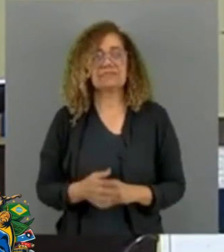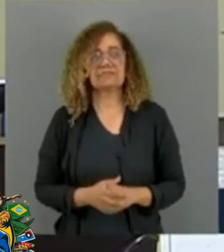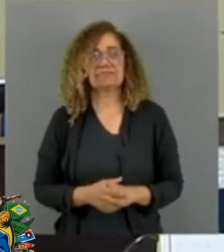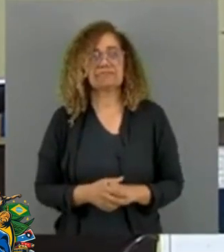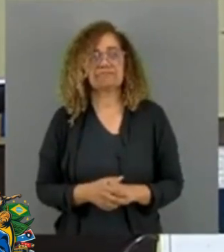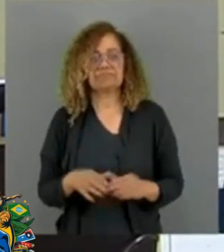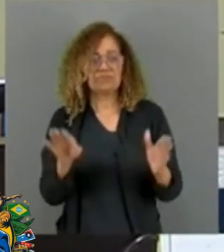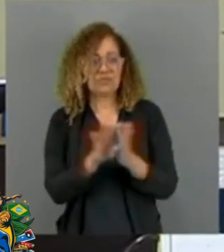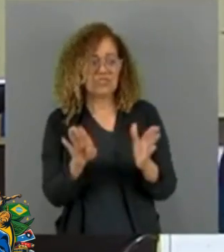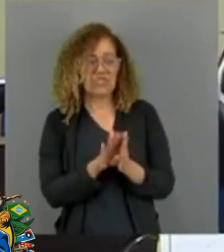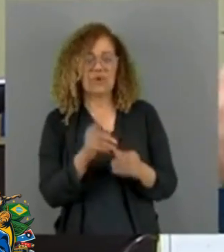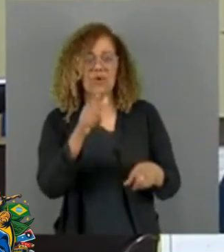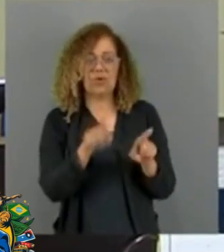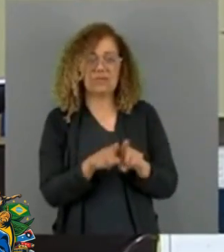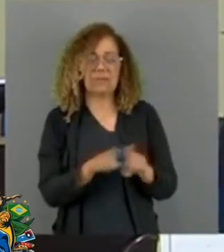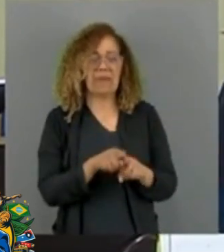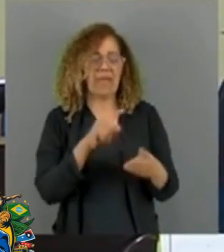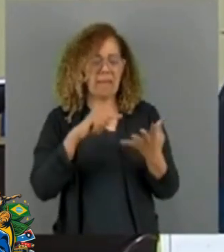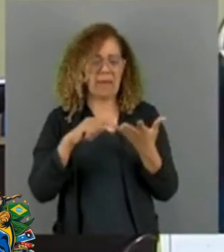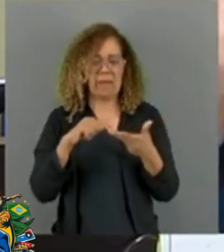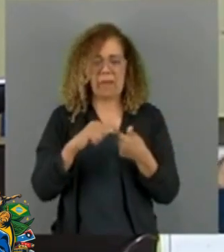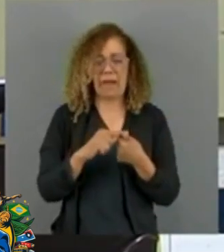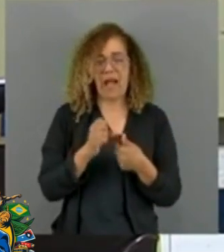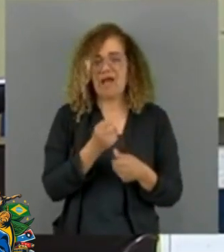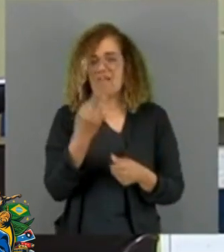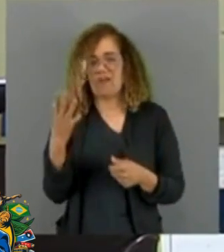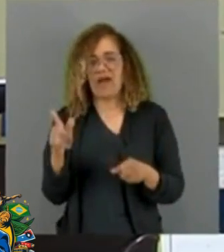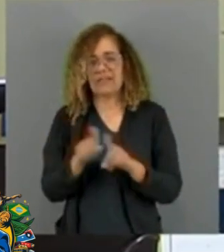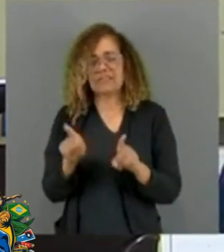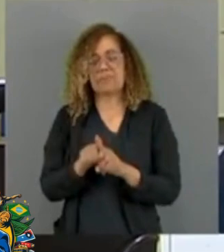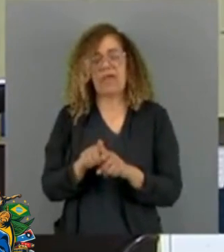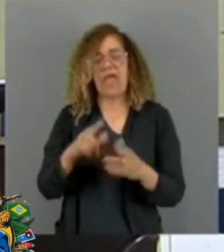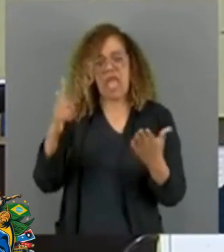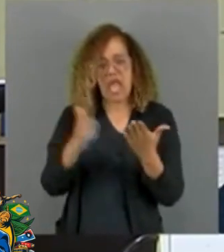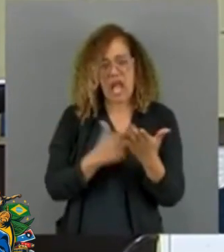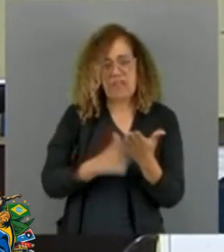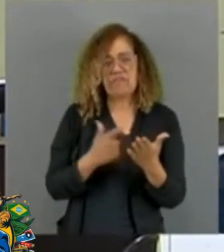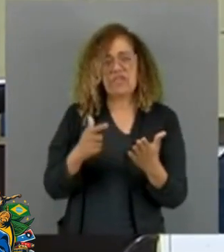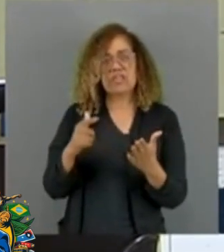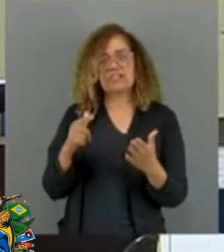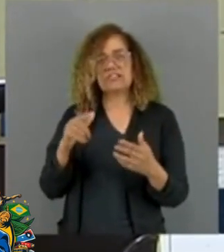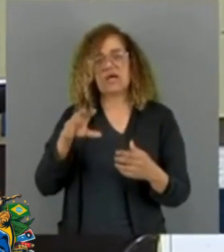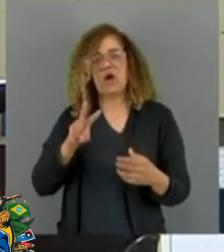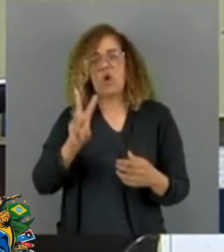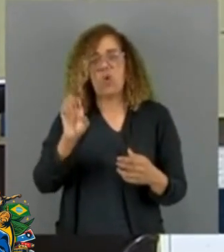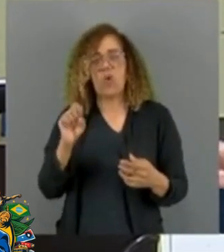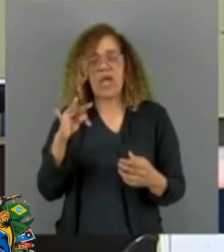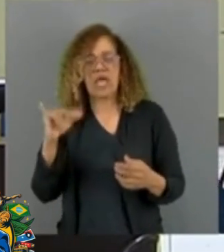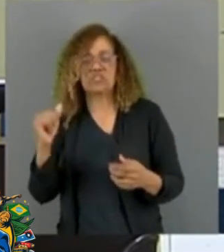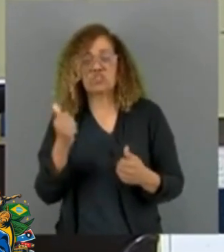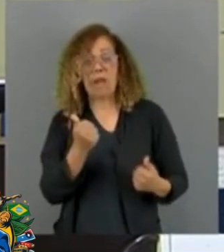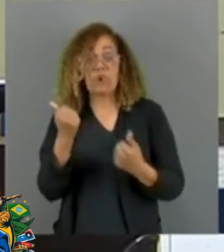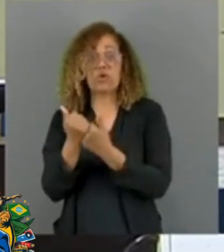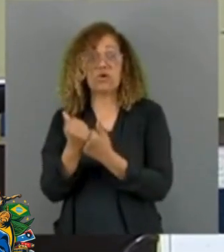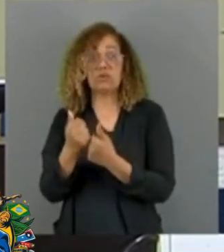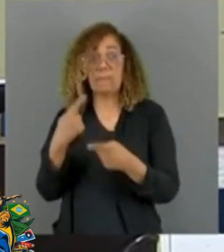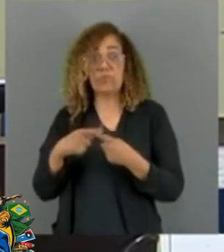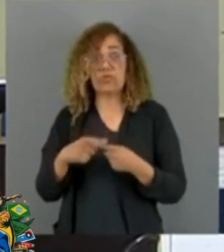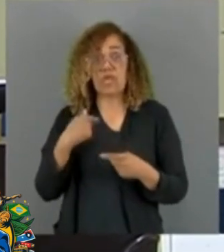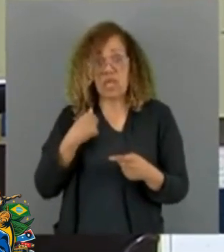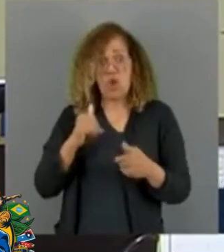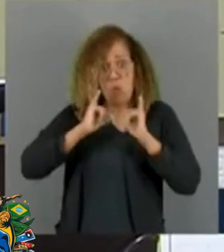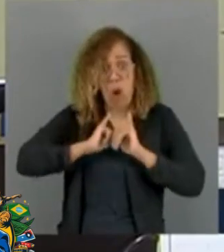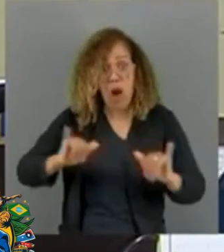mestre Alexandre Garcia, Constantino, Cristina Grêmio, a revista Oeste nos apoiando, todos, né, todos unidos no momento, porque eu expus o que de fato